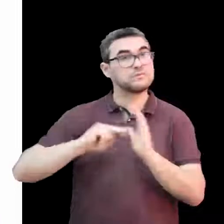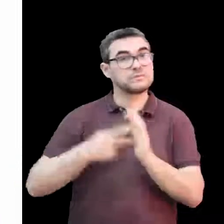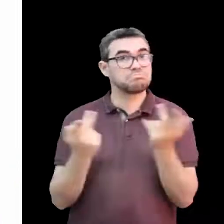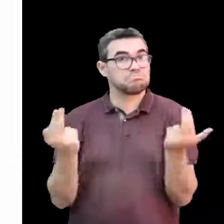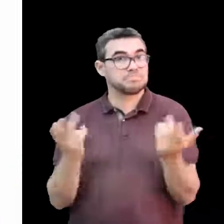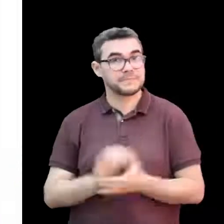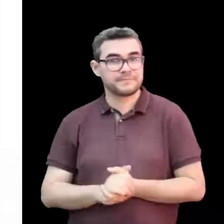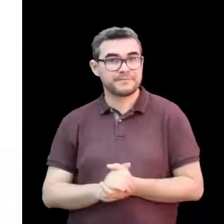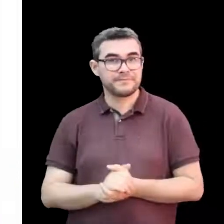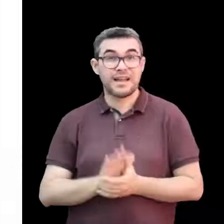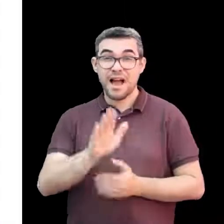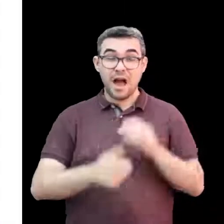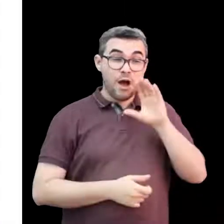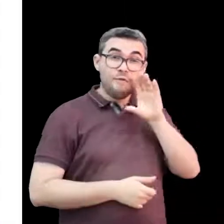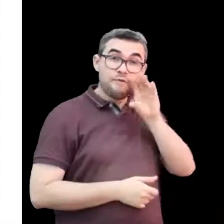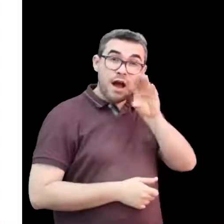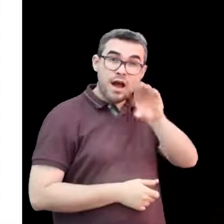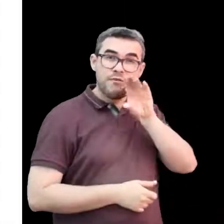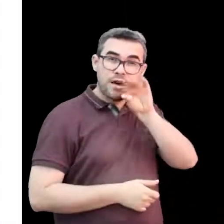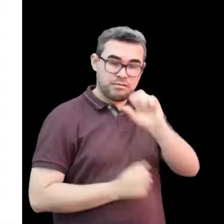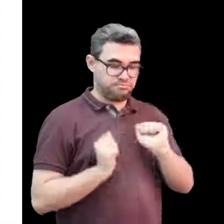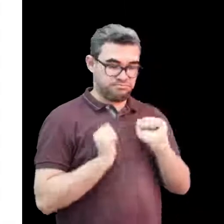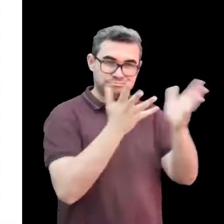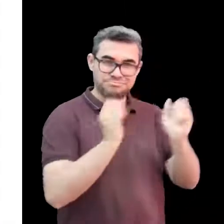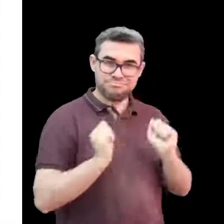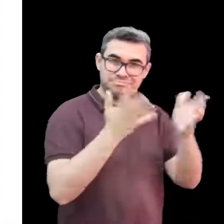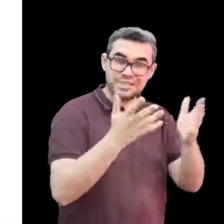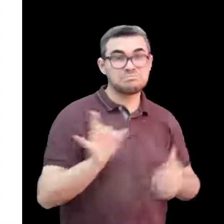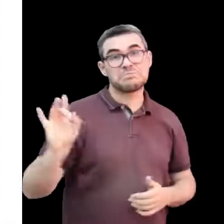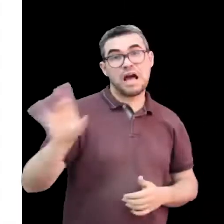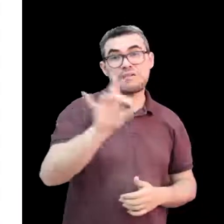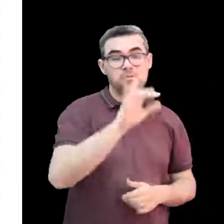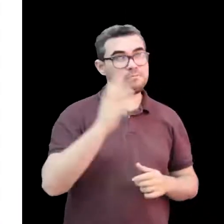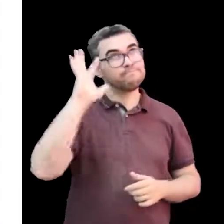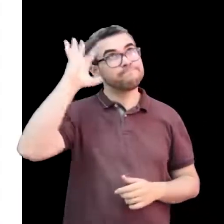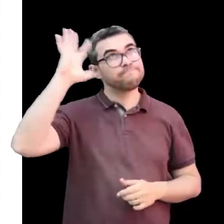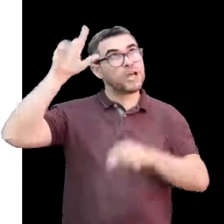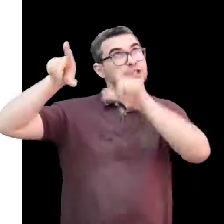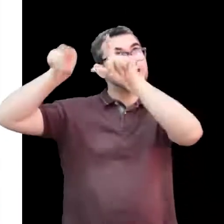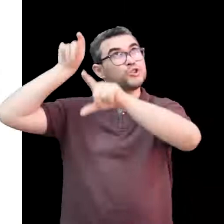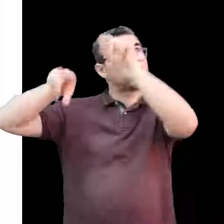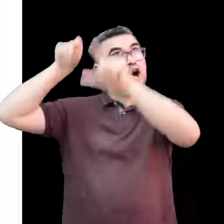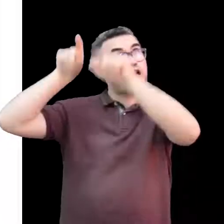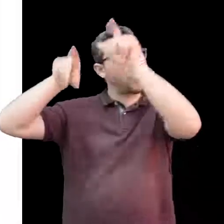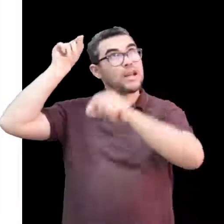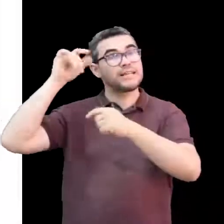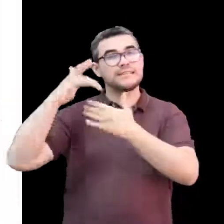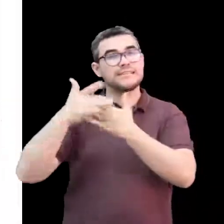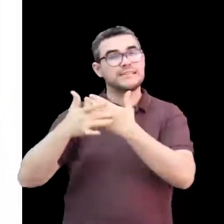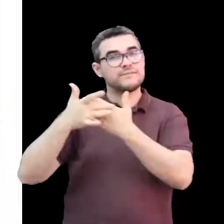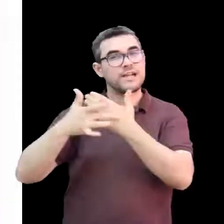Mas, na fala, cada um escolhe os seus significantes.